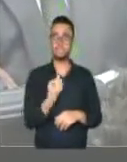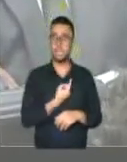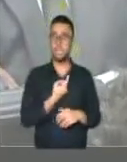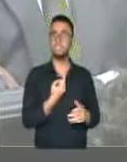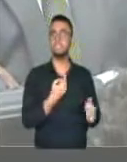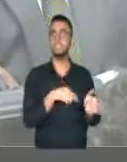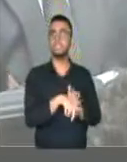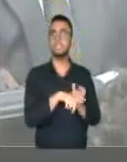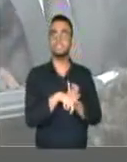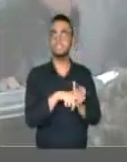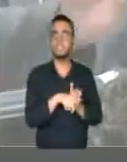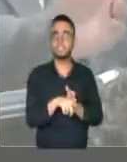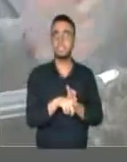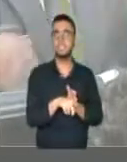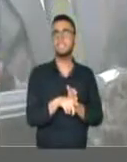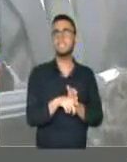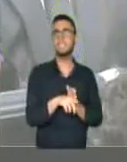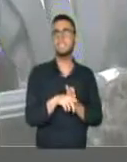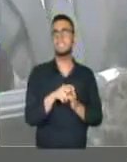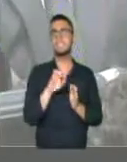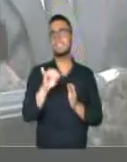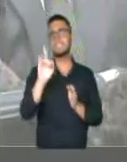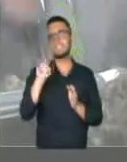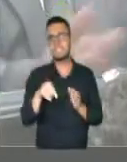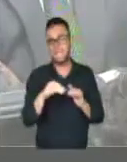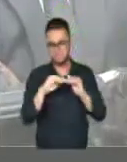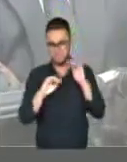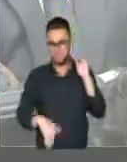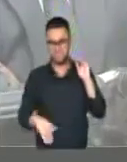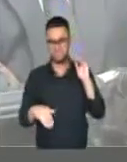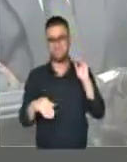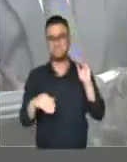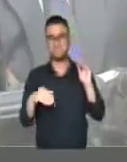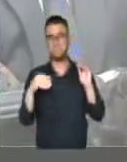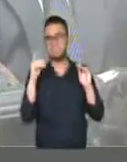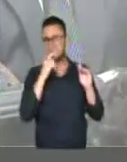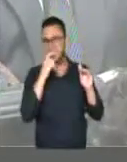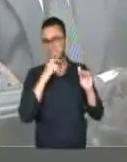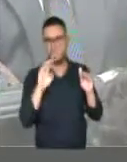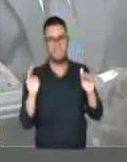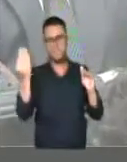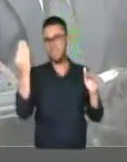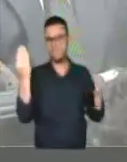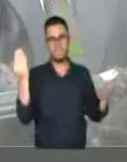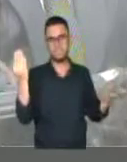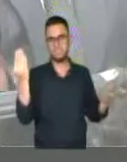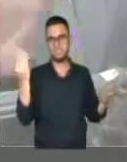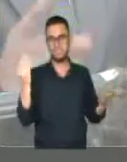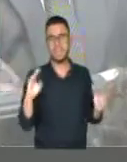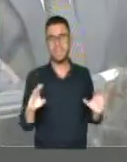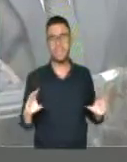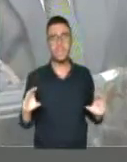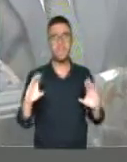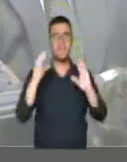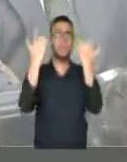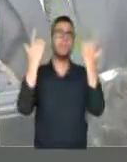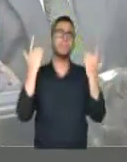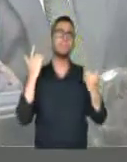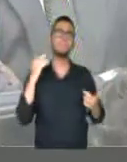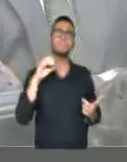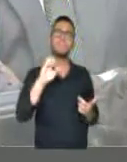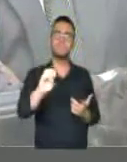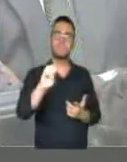e a denúncia fosse despropositada, ficcional, falsa, é claro que o